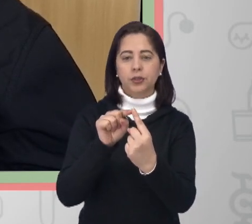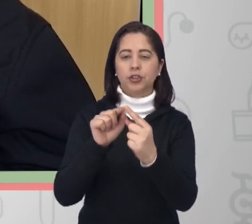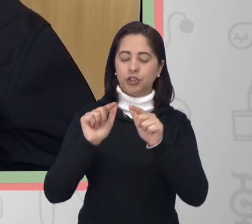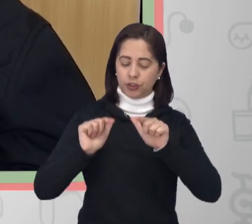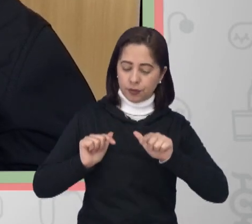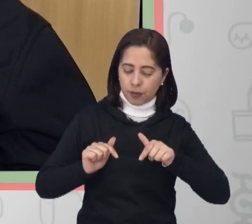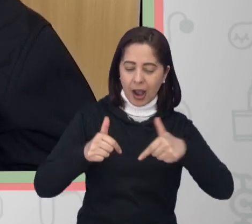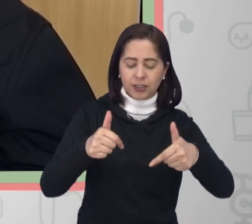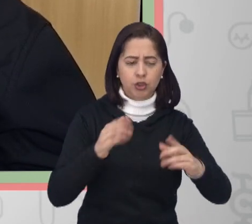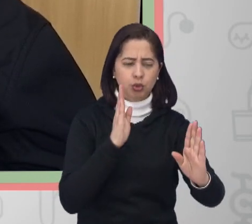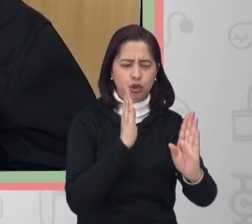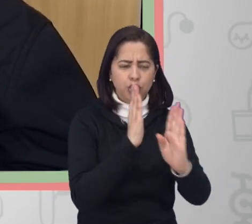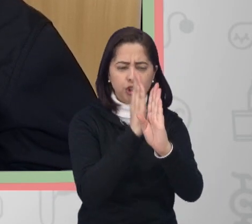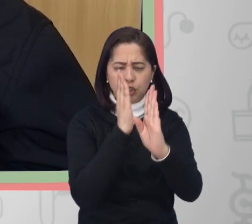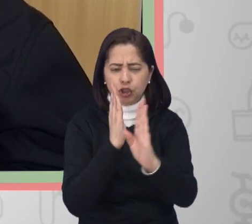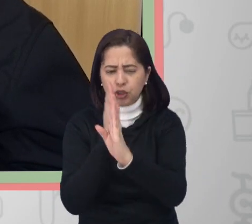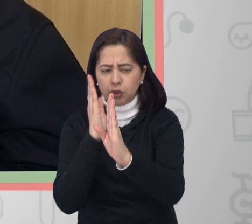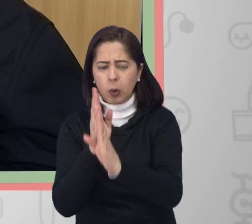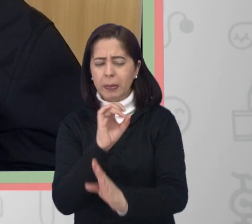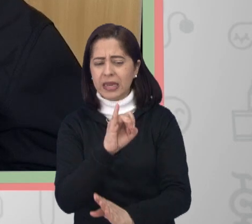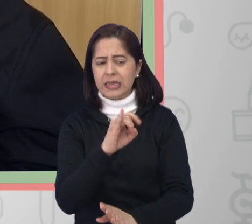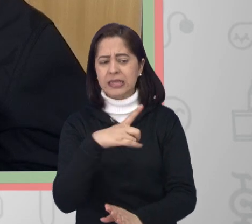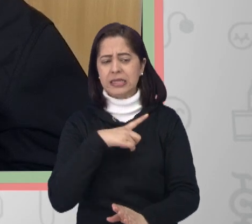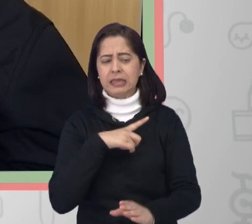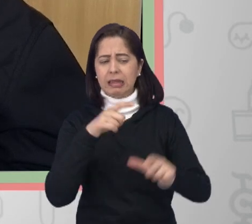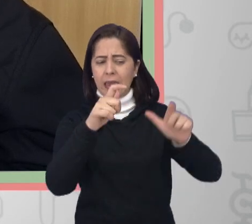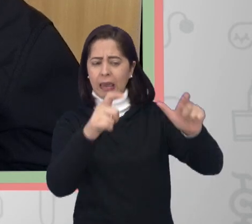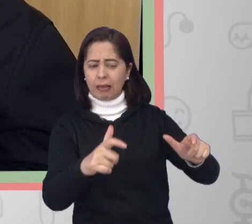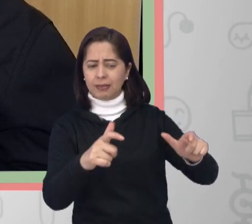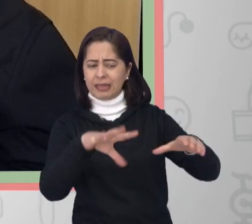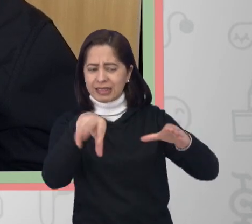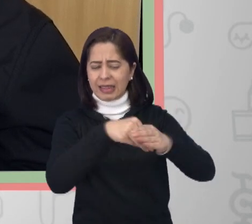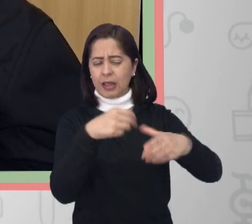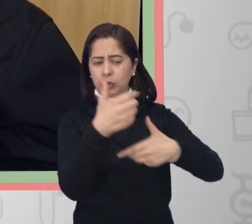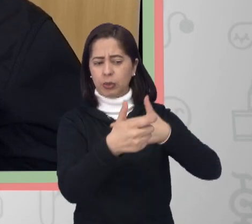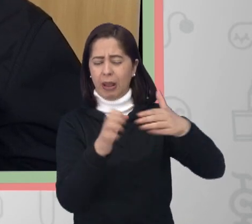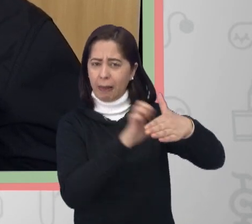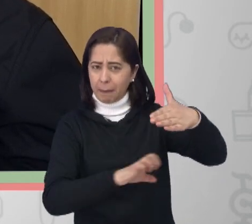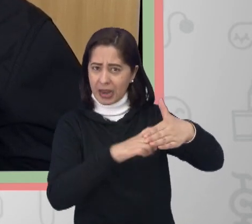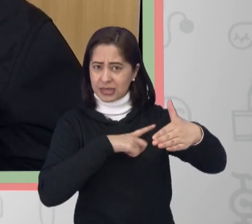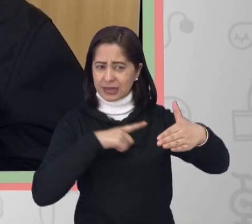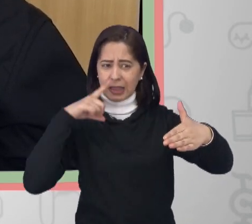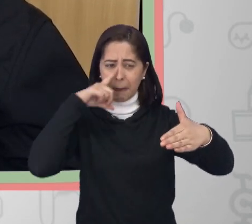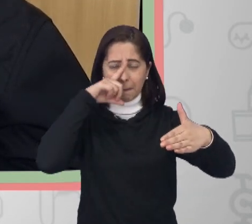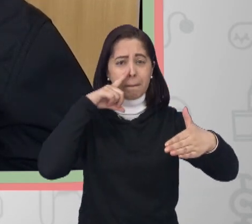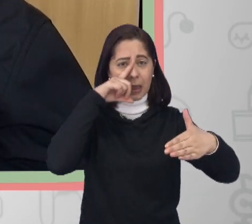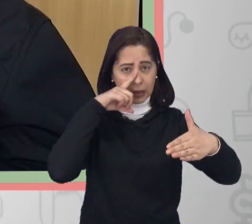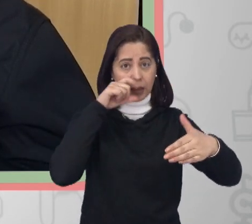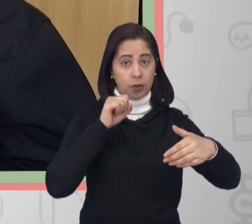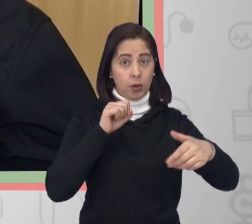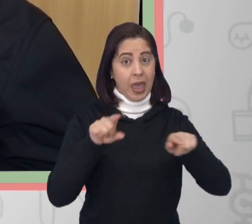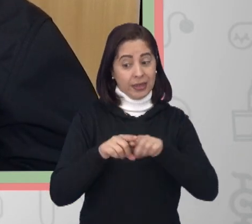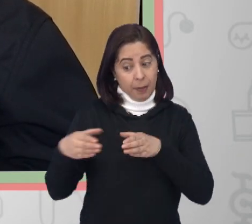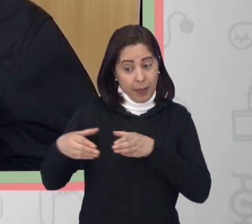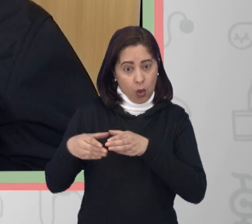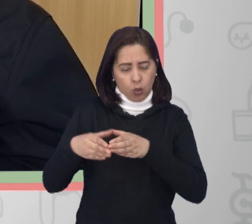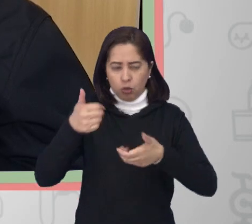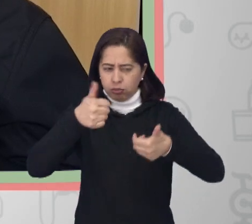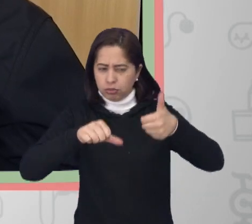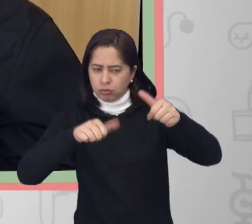na identificação dos riscos e perigos dentro da empresa, na avaliação